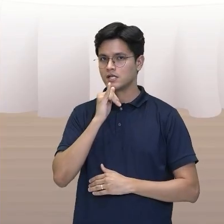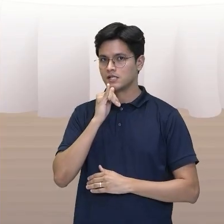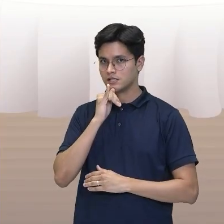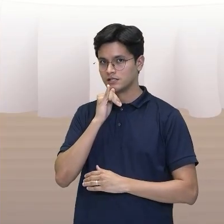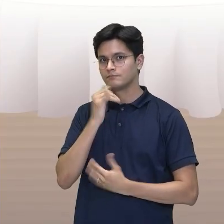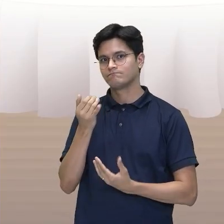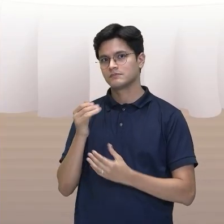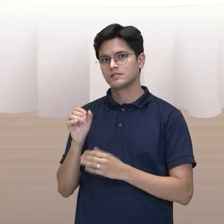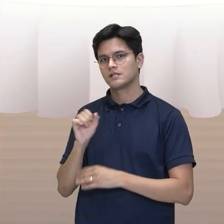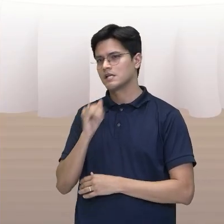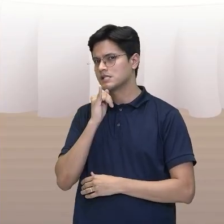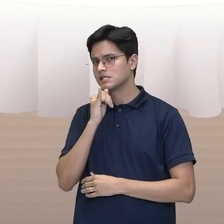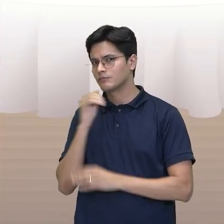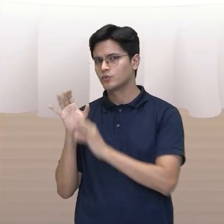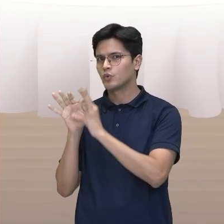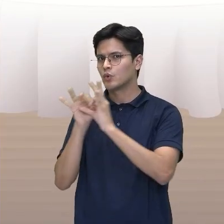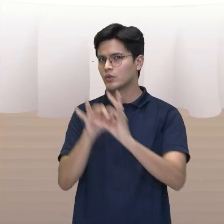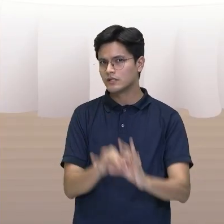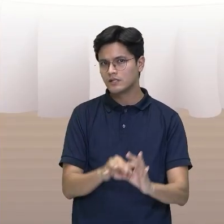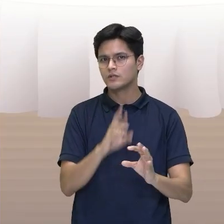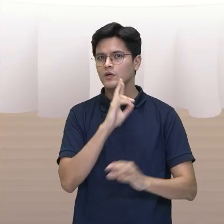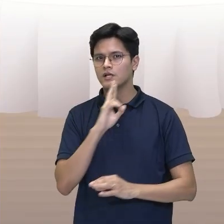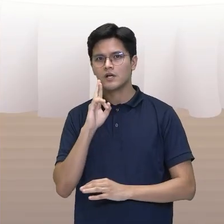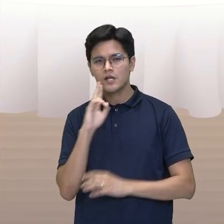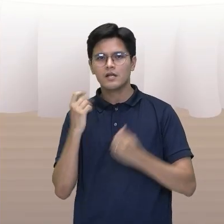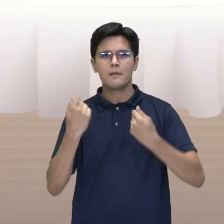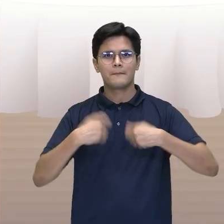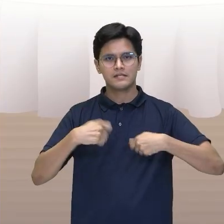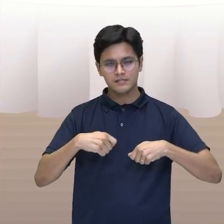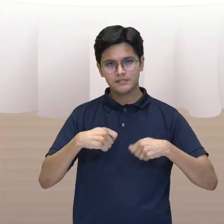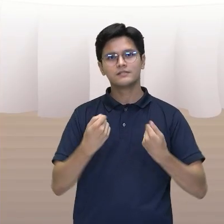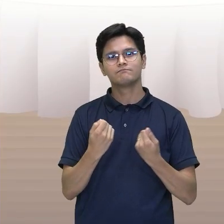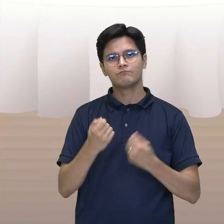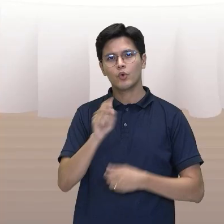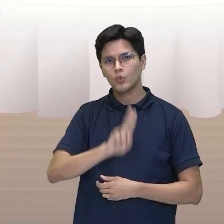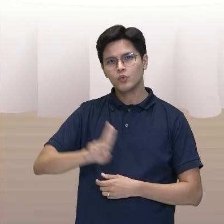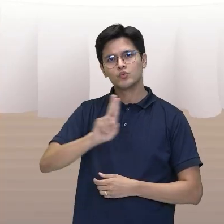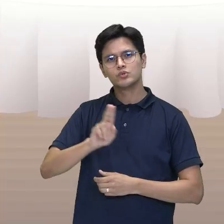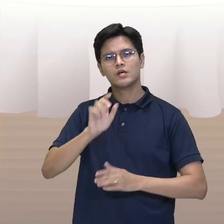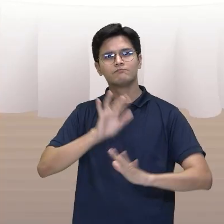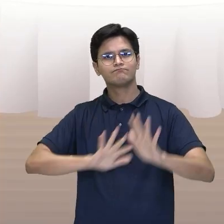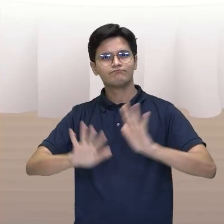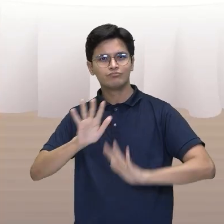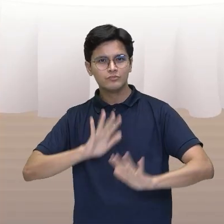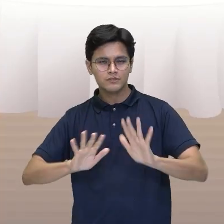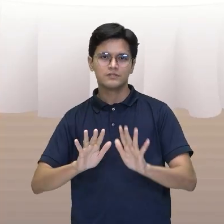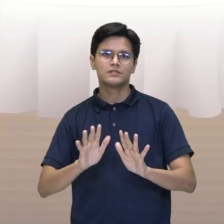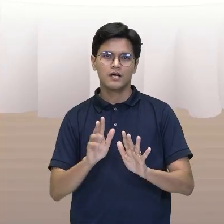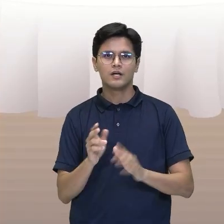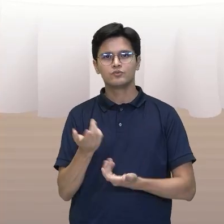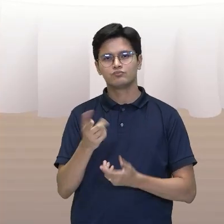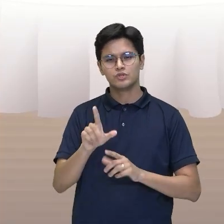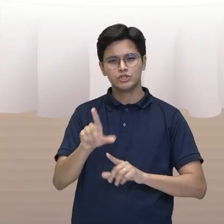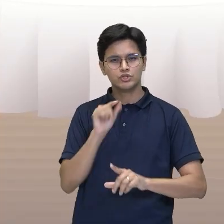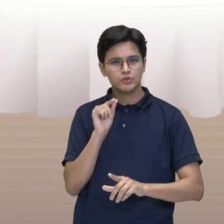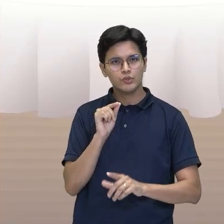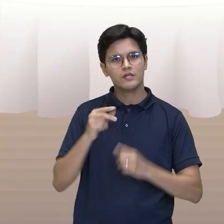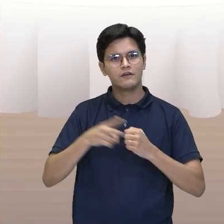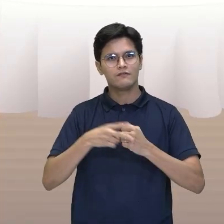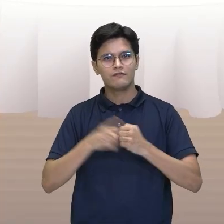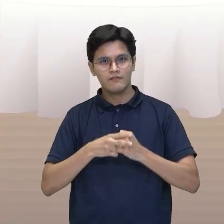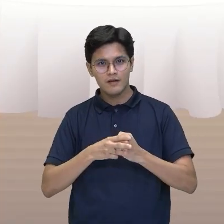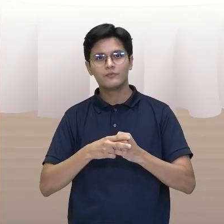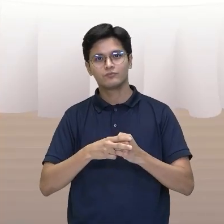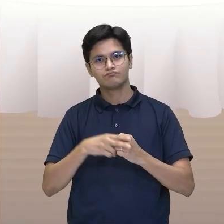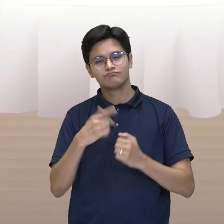um restaurante, por exemplo, eu tenho que tomar cuidado ao utilizar esse verbo e não escolher um outro, né, um verbo modal que substitua